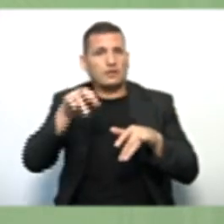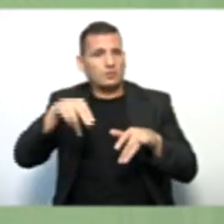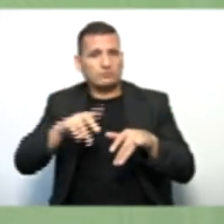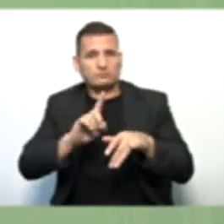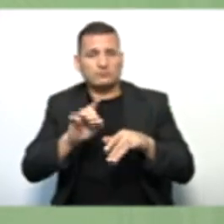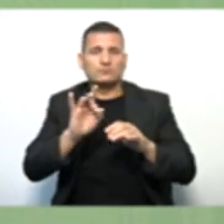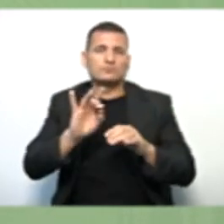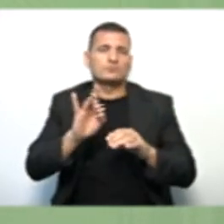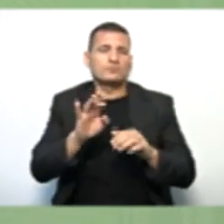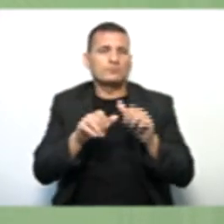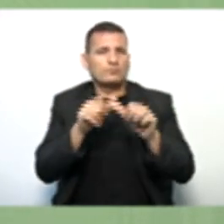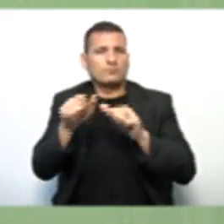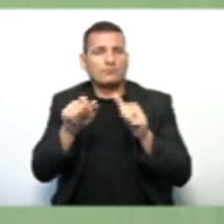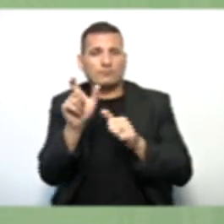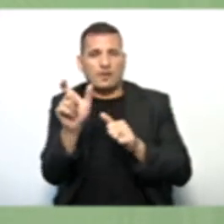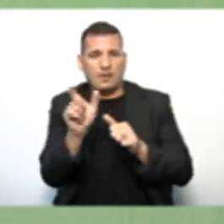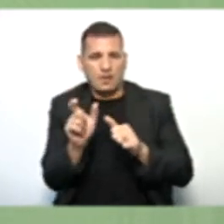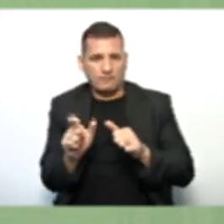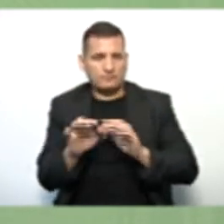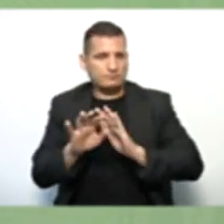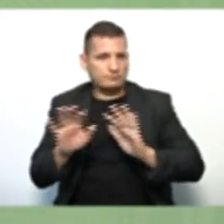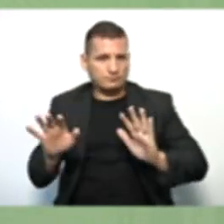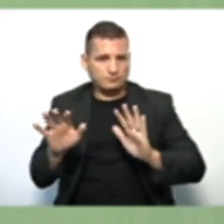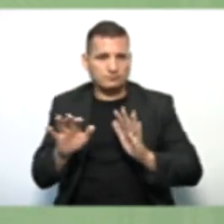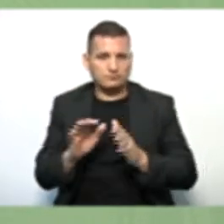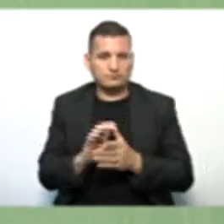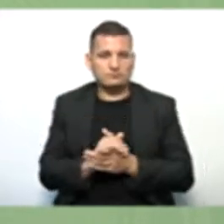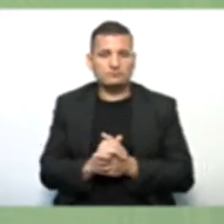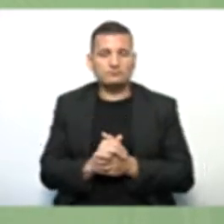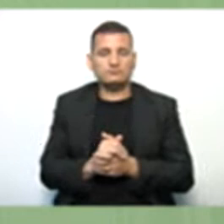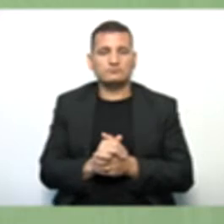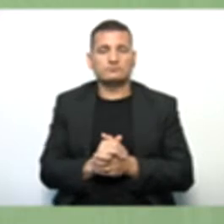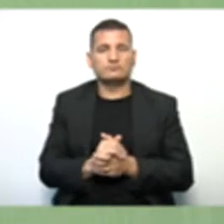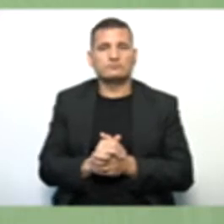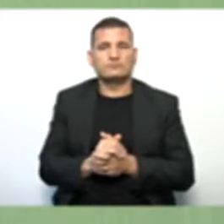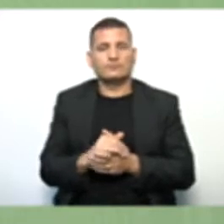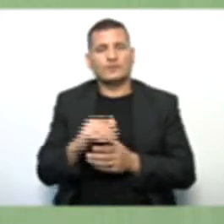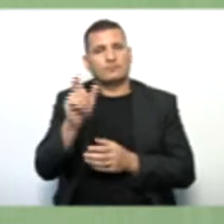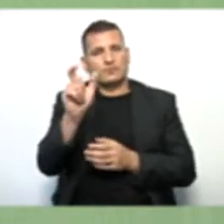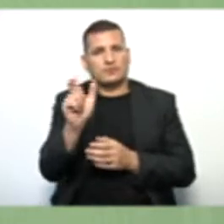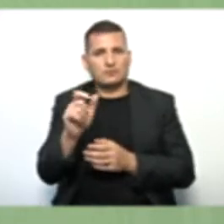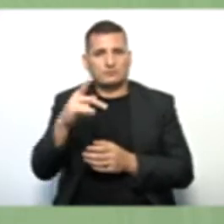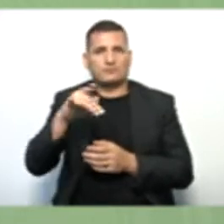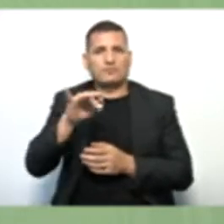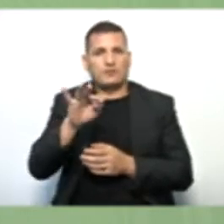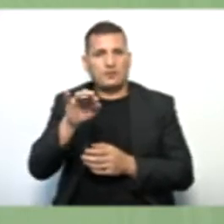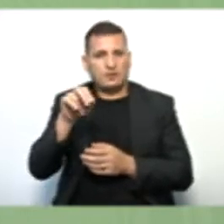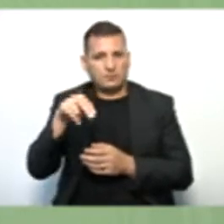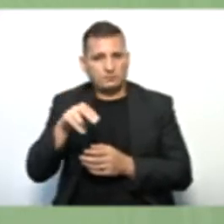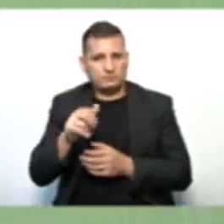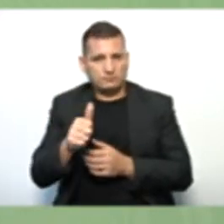trocar as palavrinhas aqui, as funções, as palavrinhas em Python, tá bom?